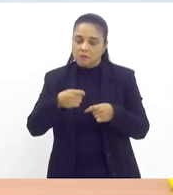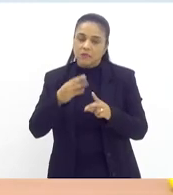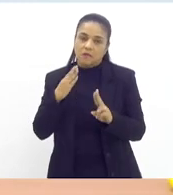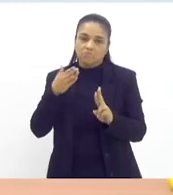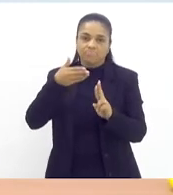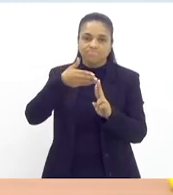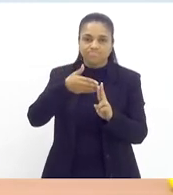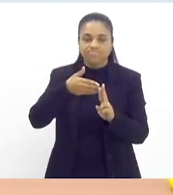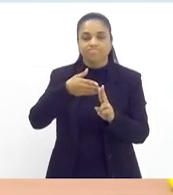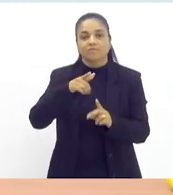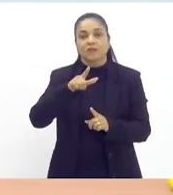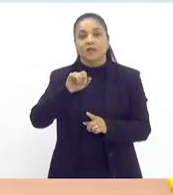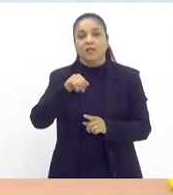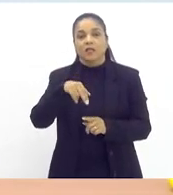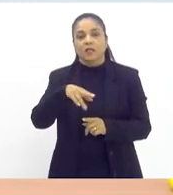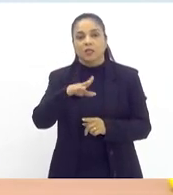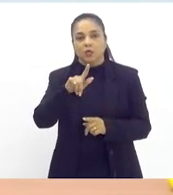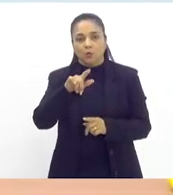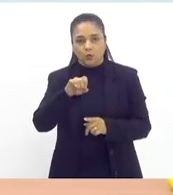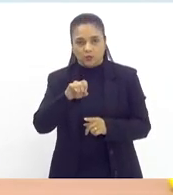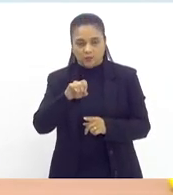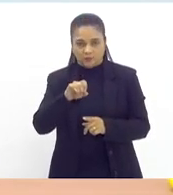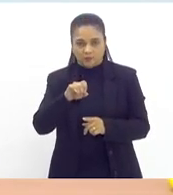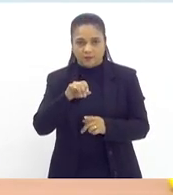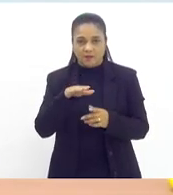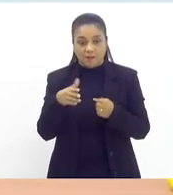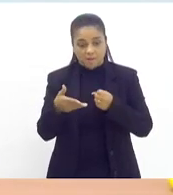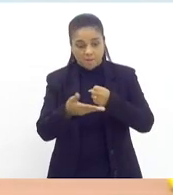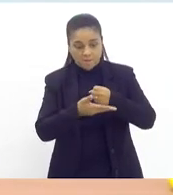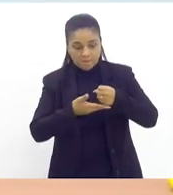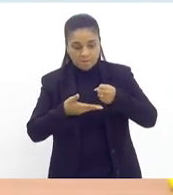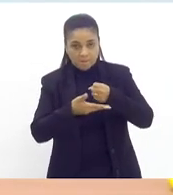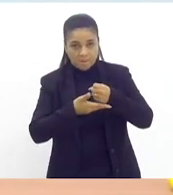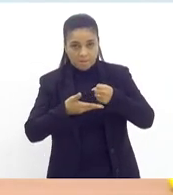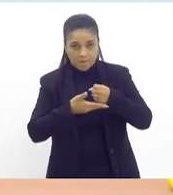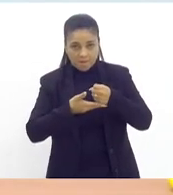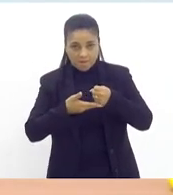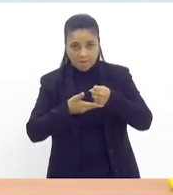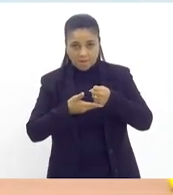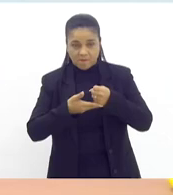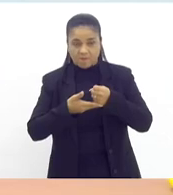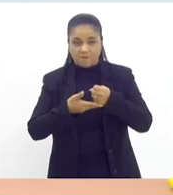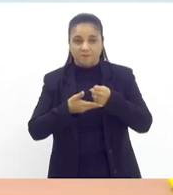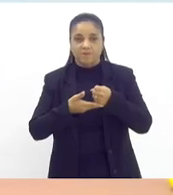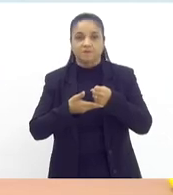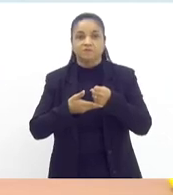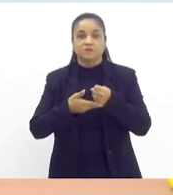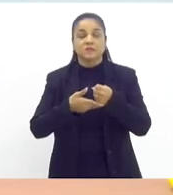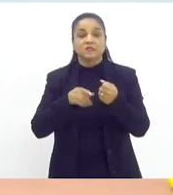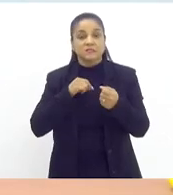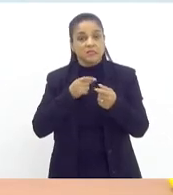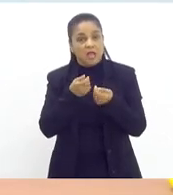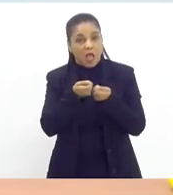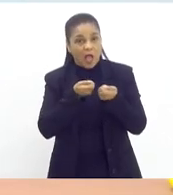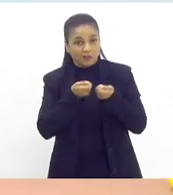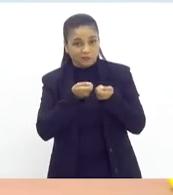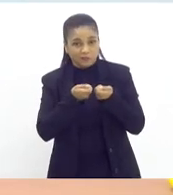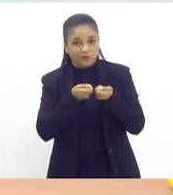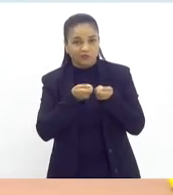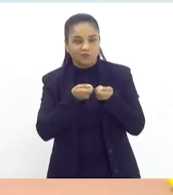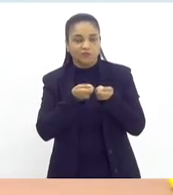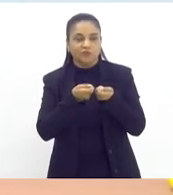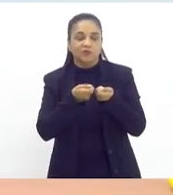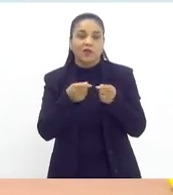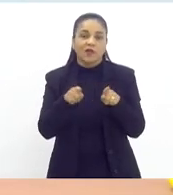Então, se você fixa a sua alíquota tendo por base a alíquota de referência, no fundo, se tiver esse ajuste, automaticamente ajusta a